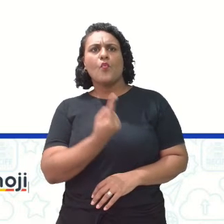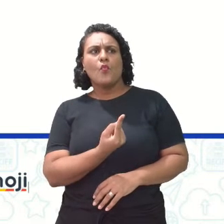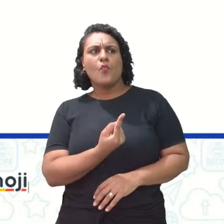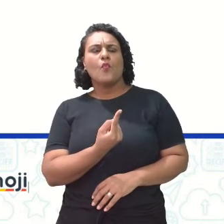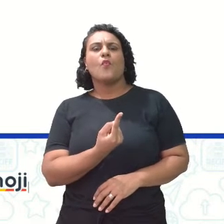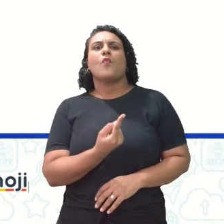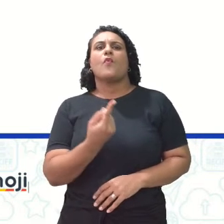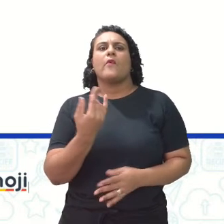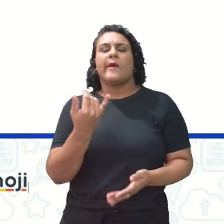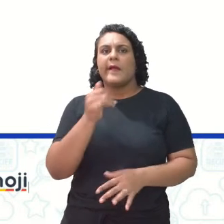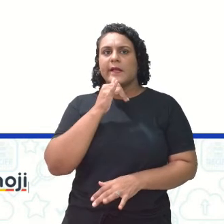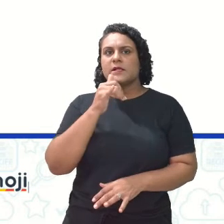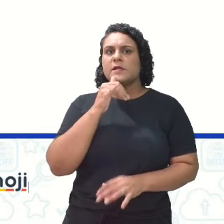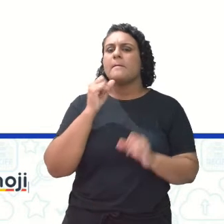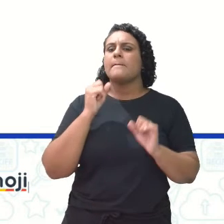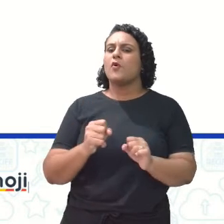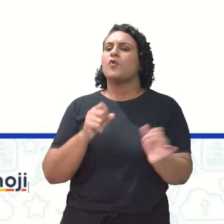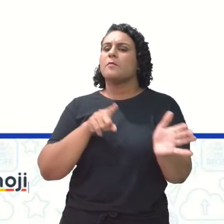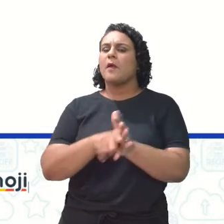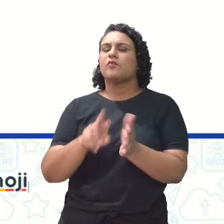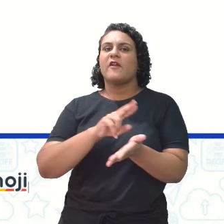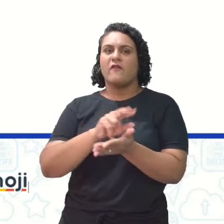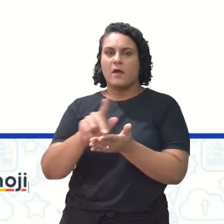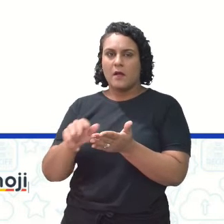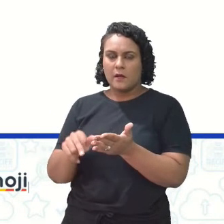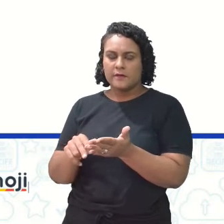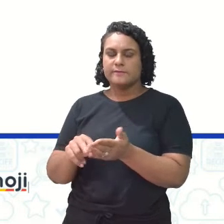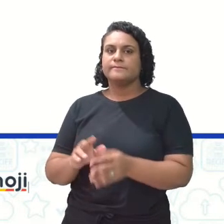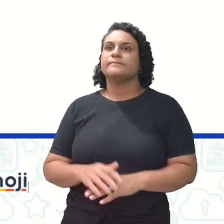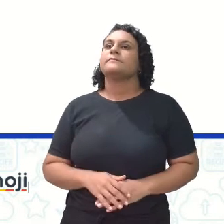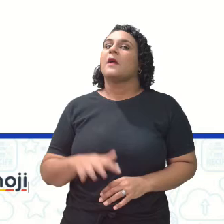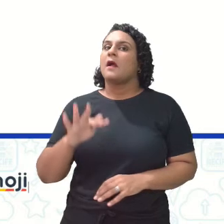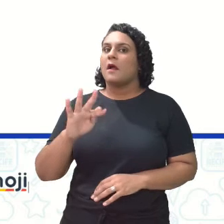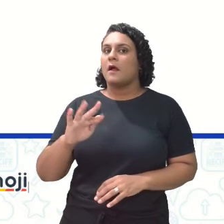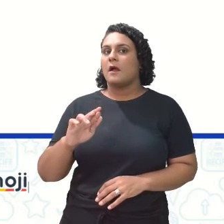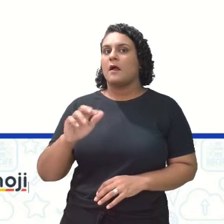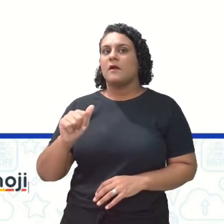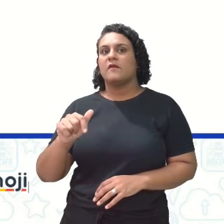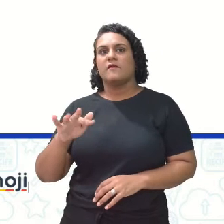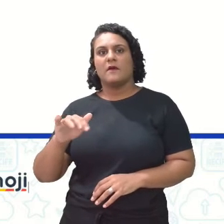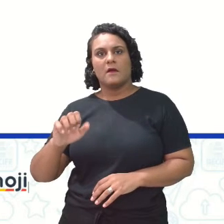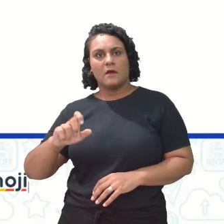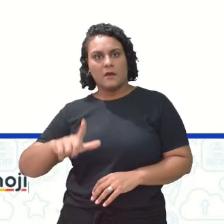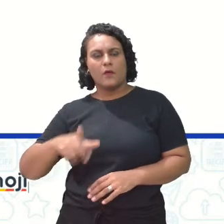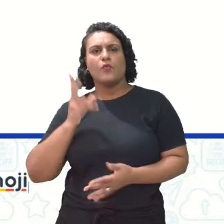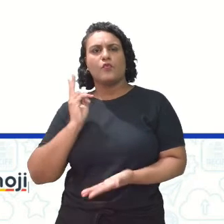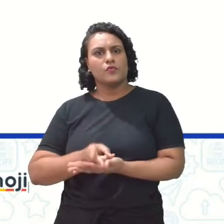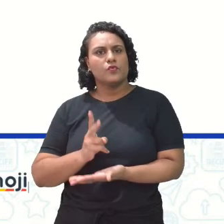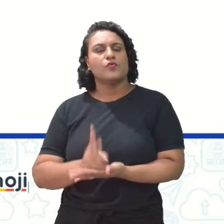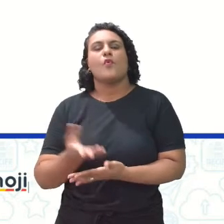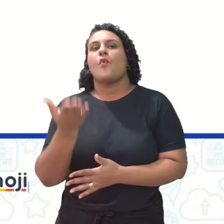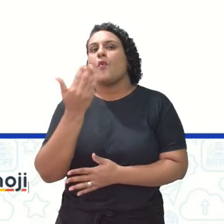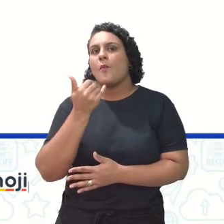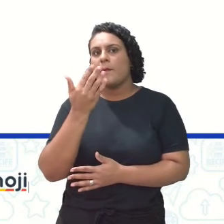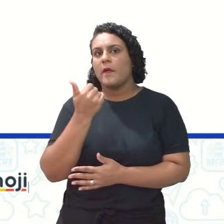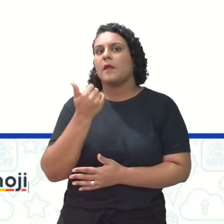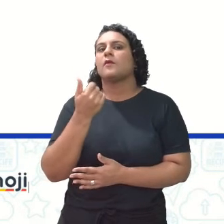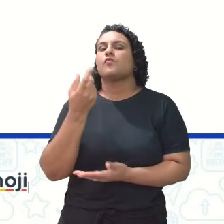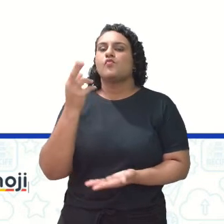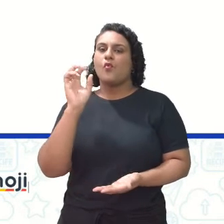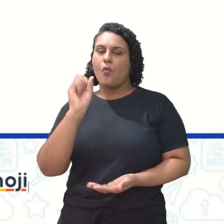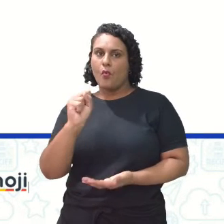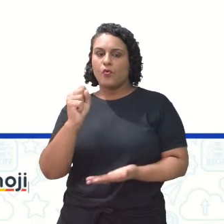pode fazer várias perguntas. Então, lembra que Rafael continuou indo à doceria e continuou comendo 8 pedaços,